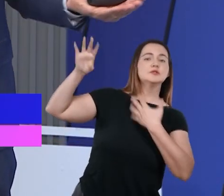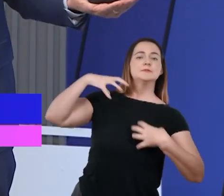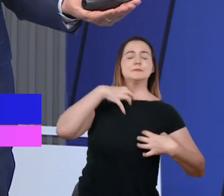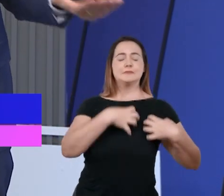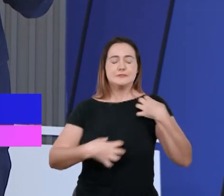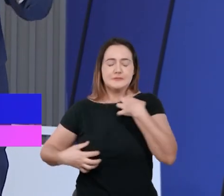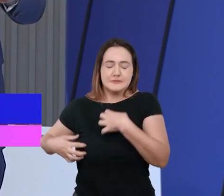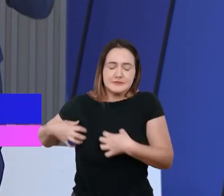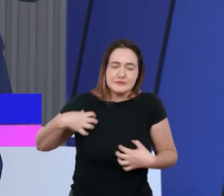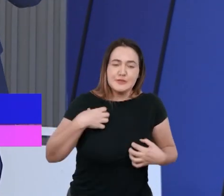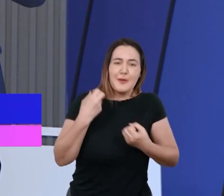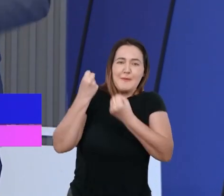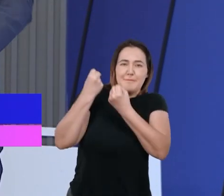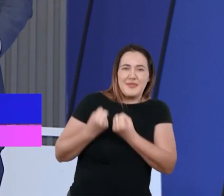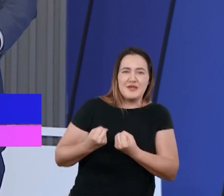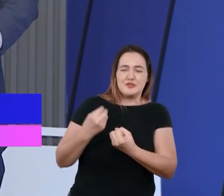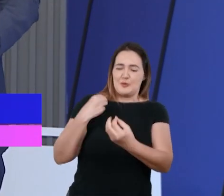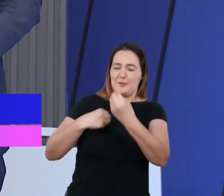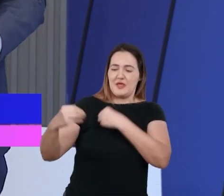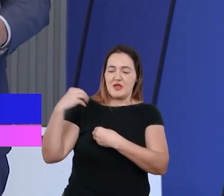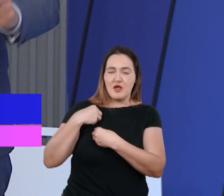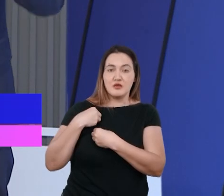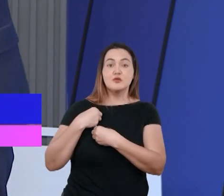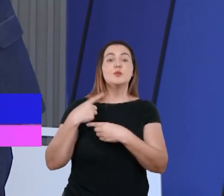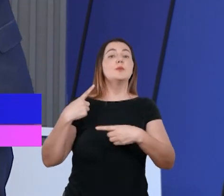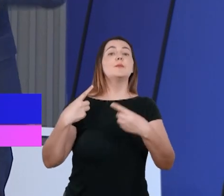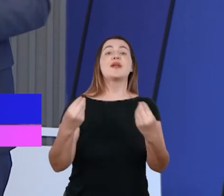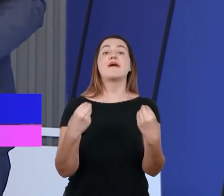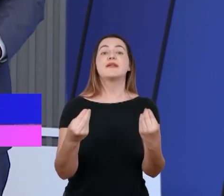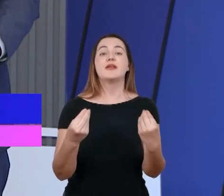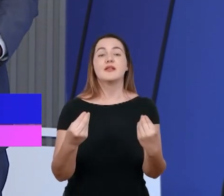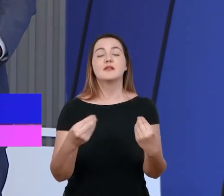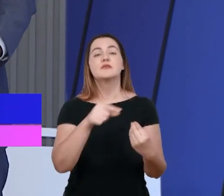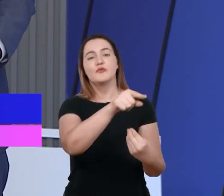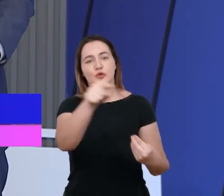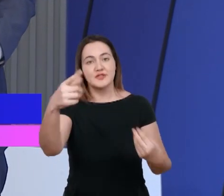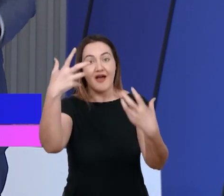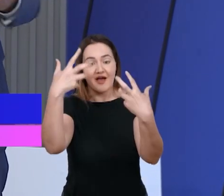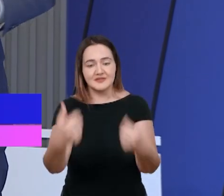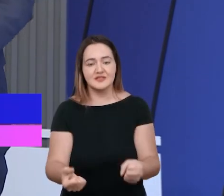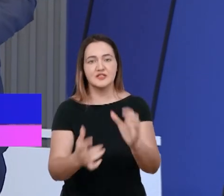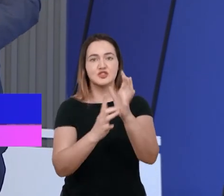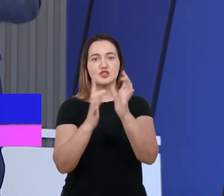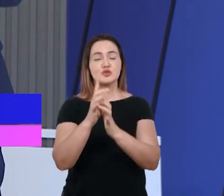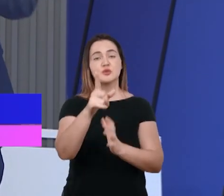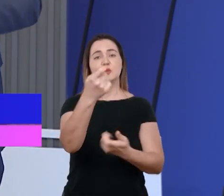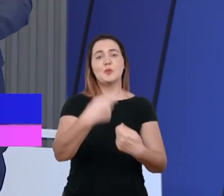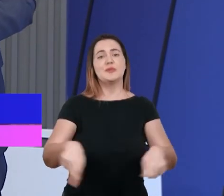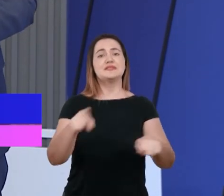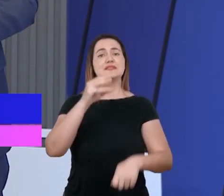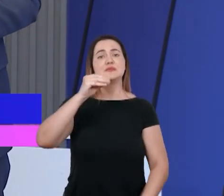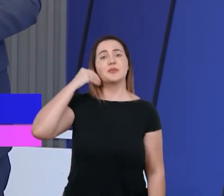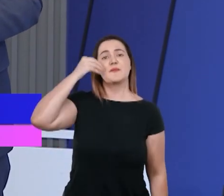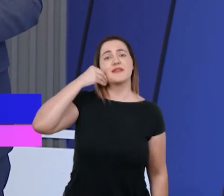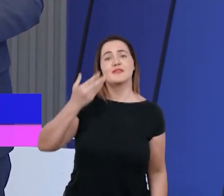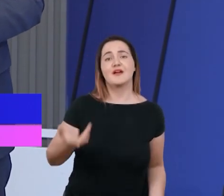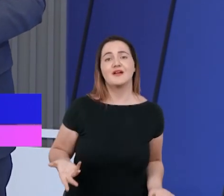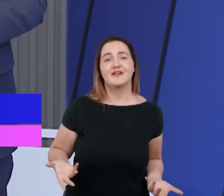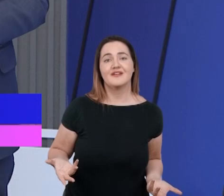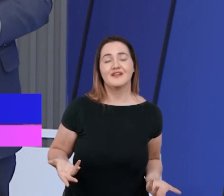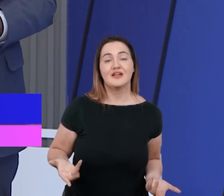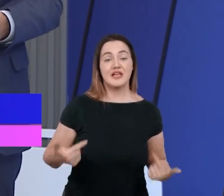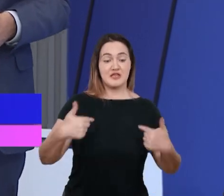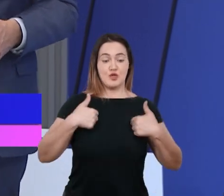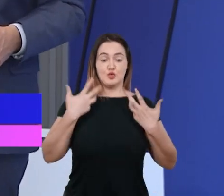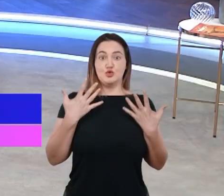pudéssemos hoje estar aqui estudando a palavra de Deus e tendo condições de aceitar a eternidade que Ele nos propõe, que Ele nos